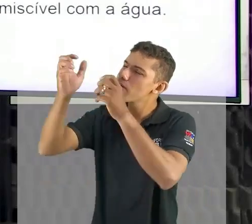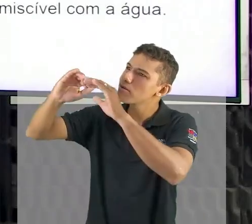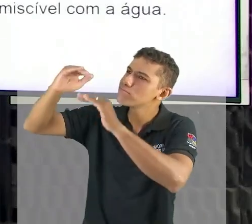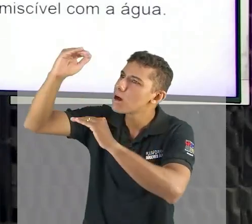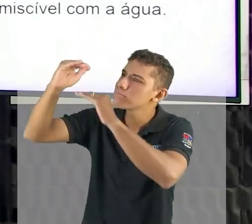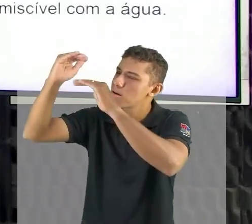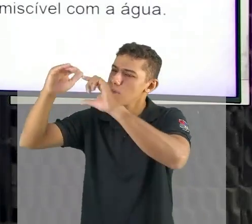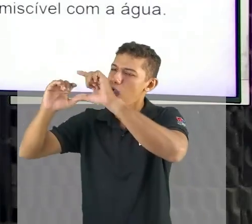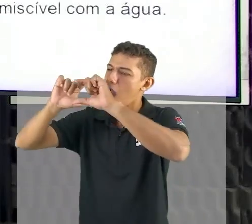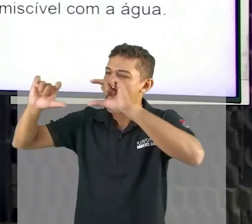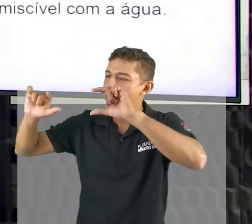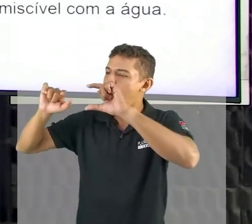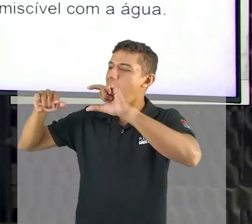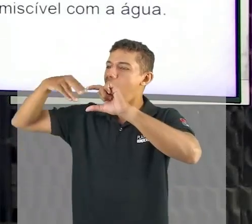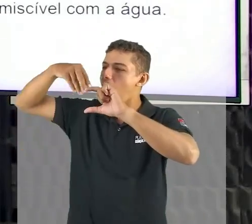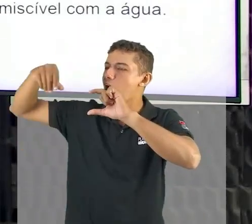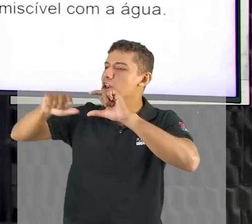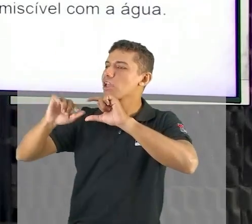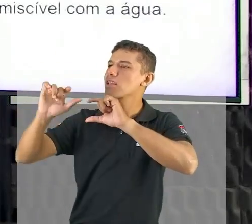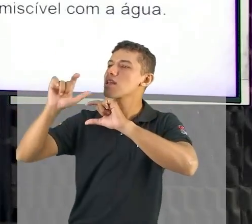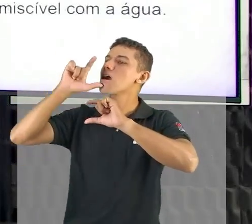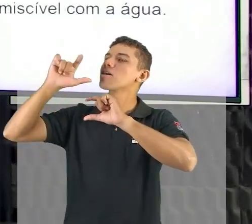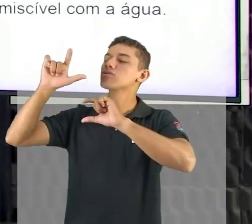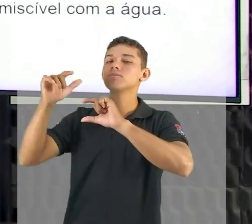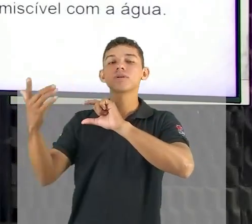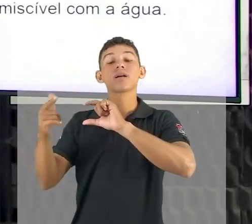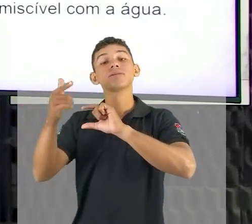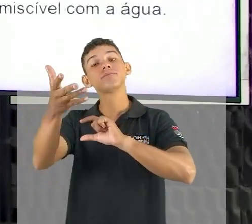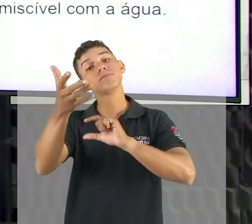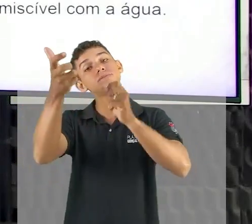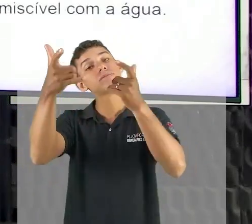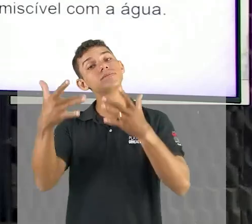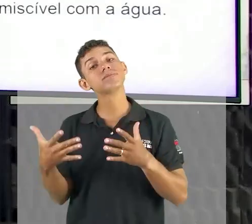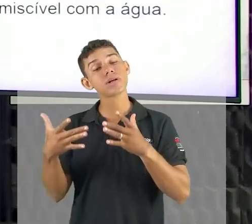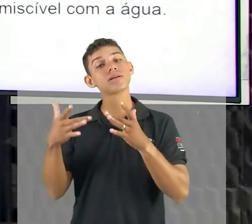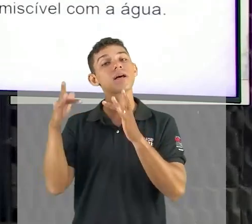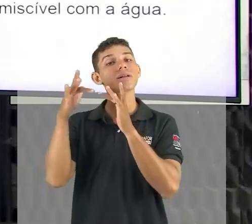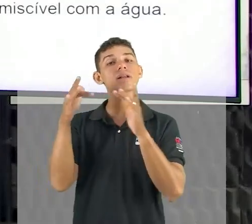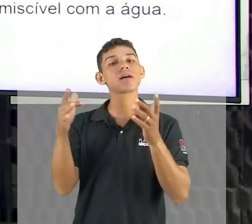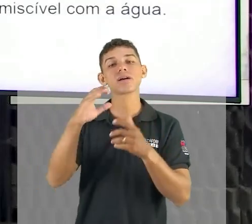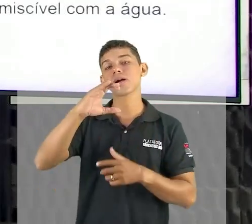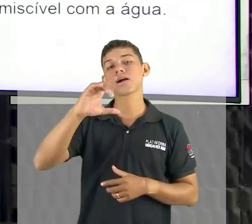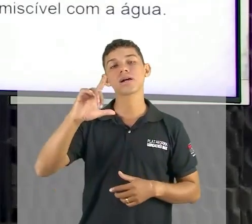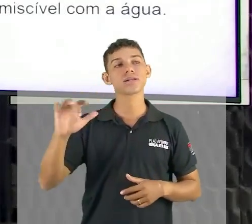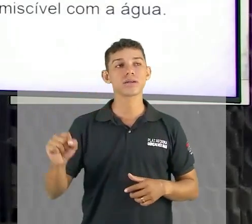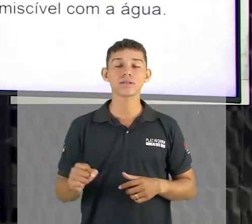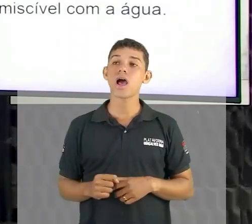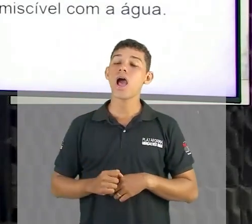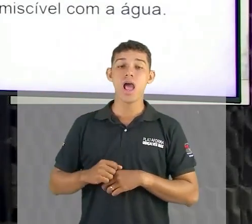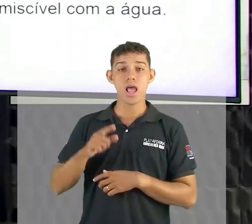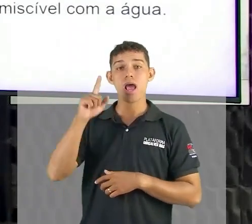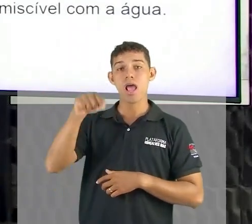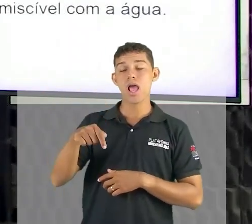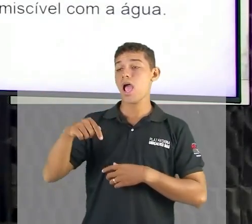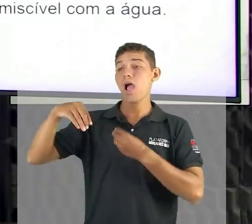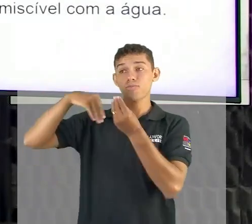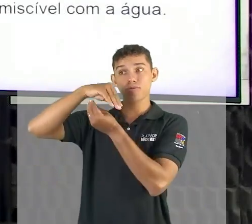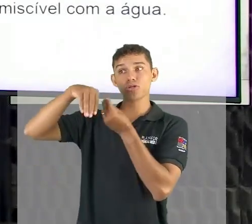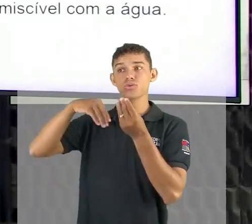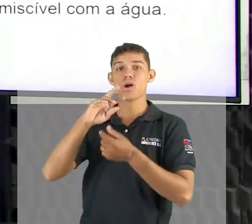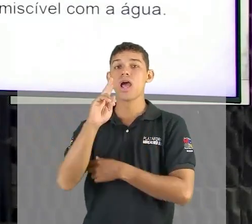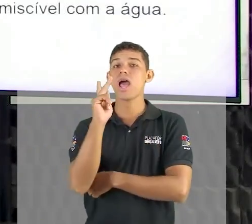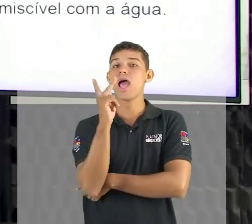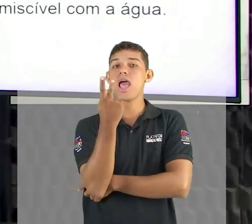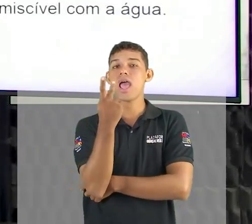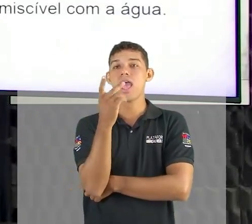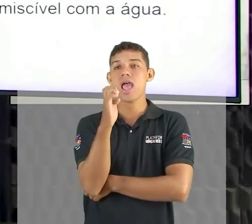quem. E o engraçado é que quando eu digo assim, então classifica essa mistura para mim, sabe o que ele fala? É uma mistura heterogênea. Ele está